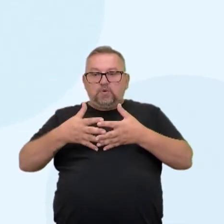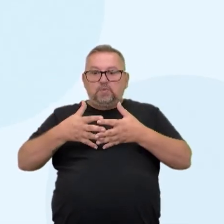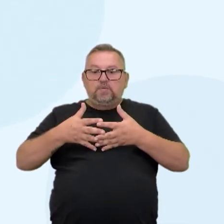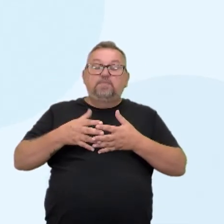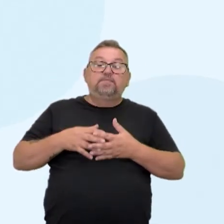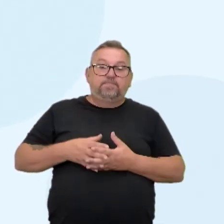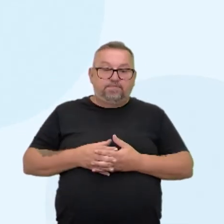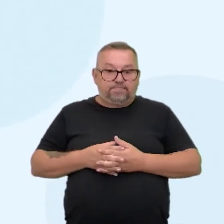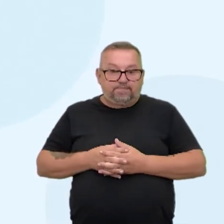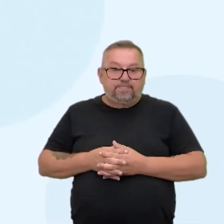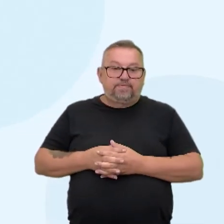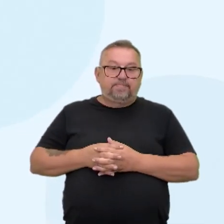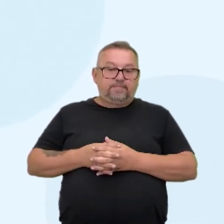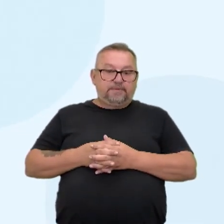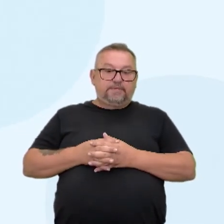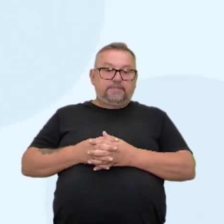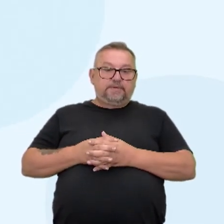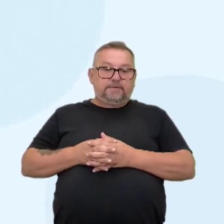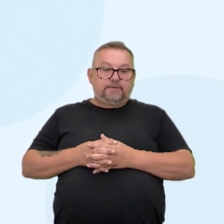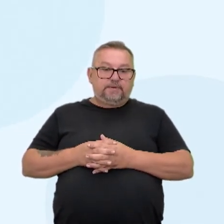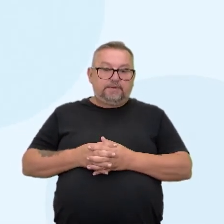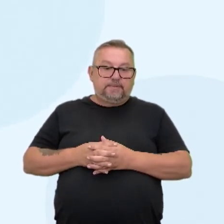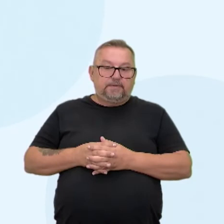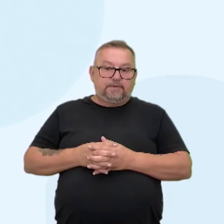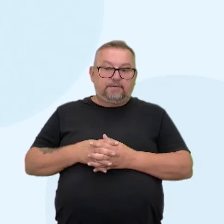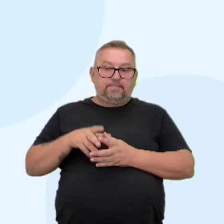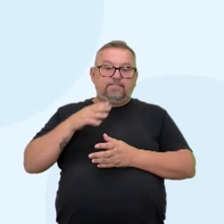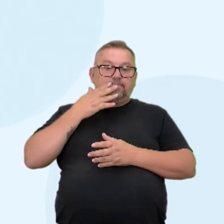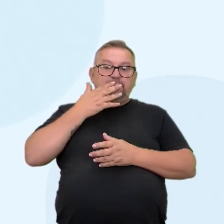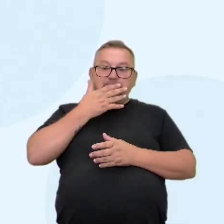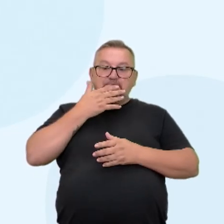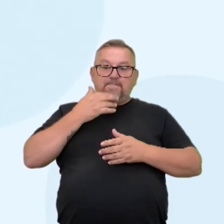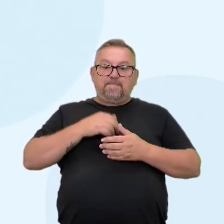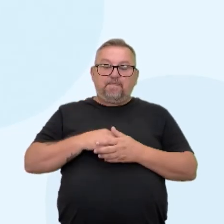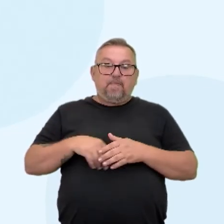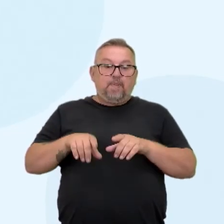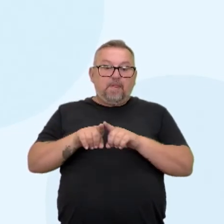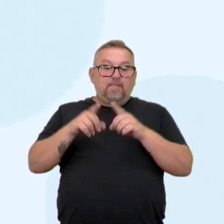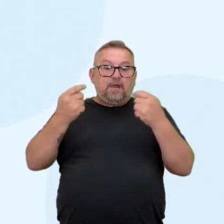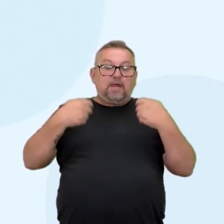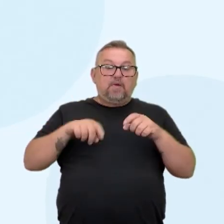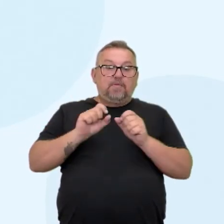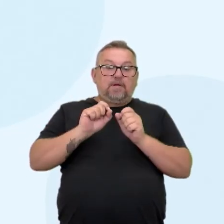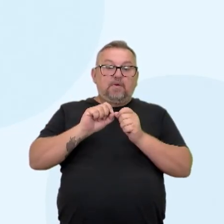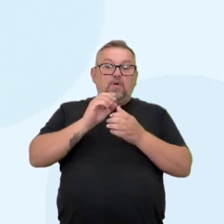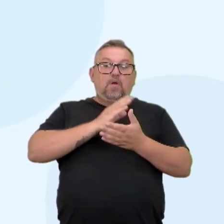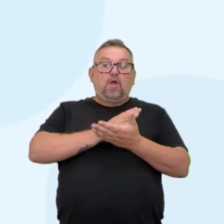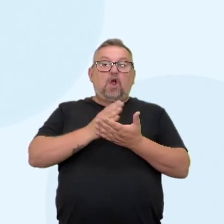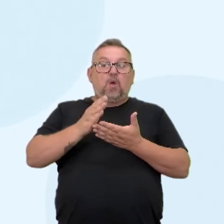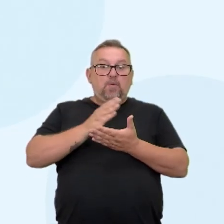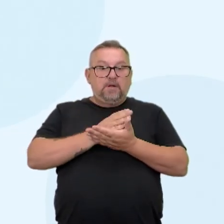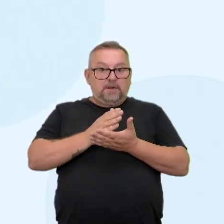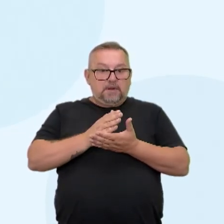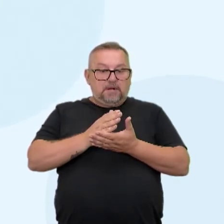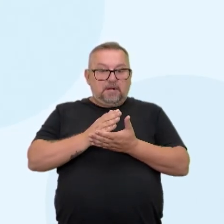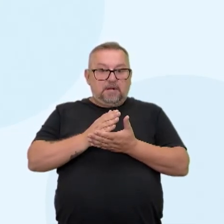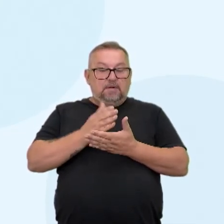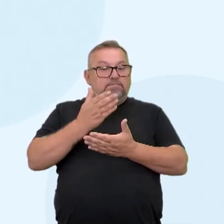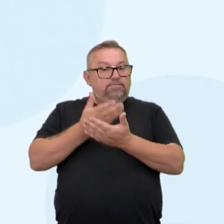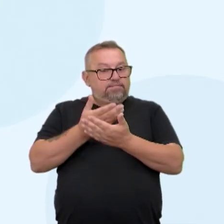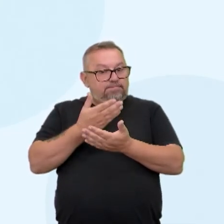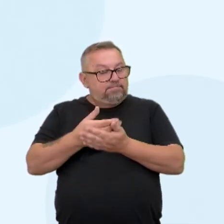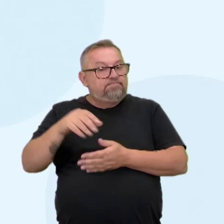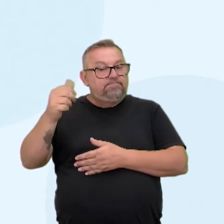pensamentos mais complexos extremamente sofisticados e eu preciso começar a